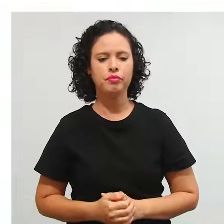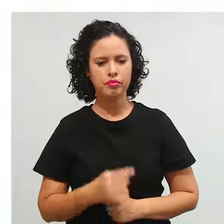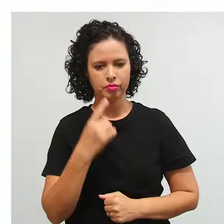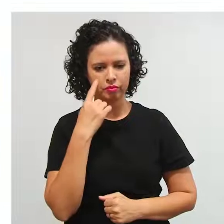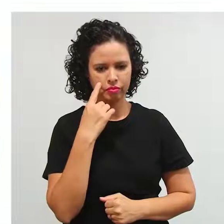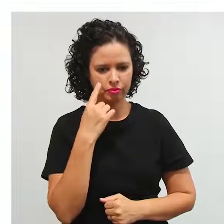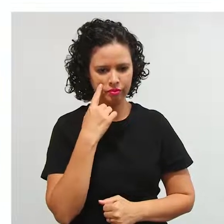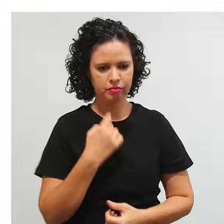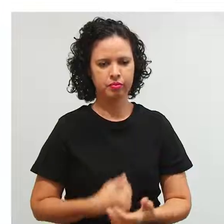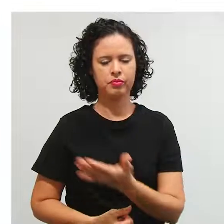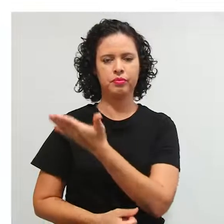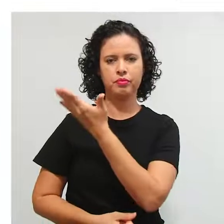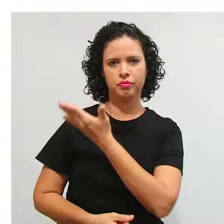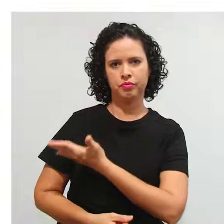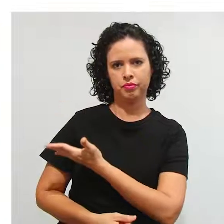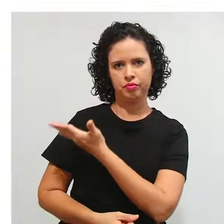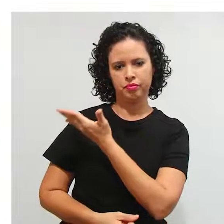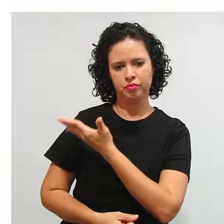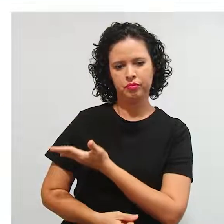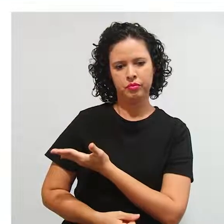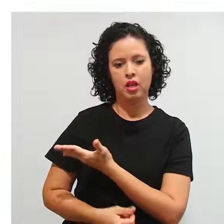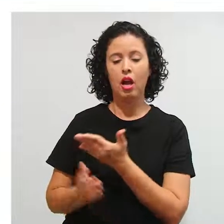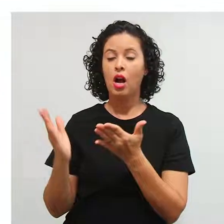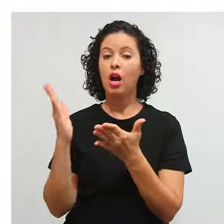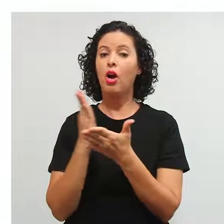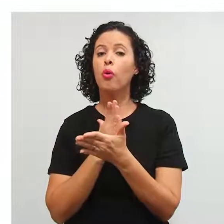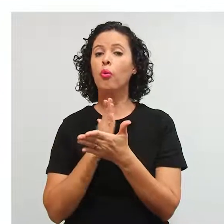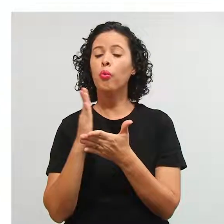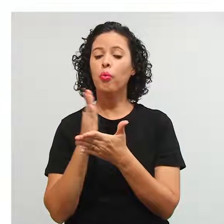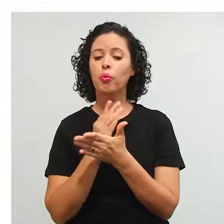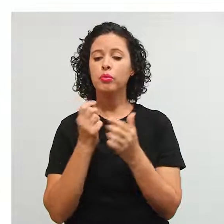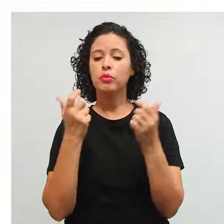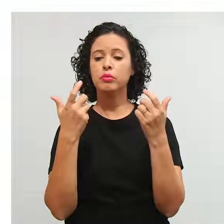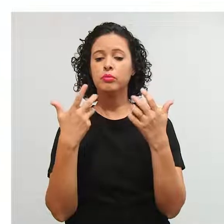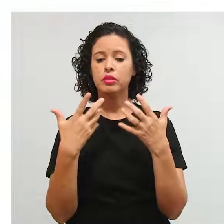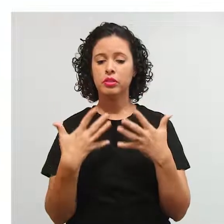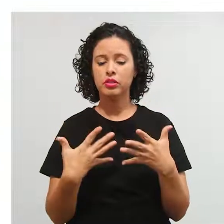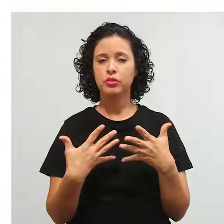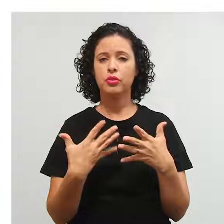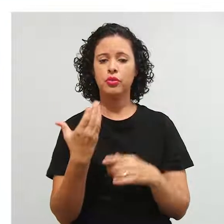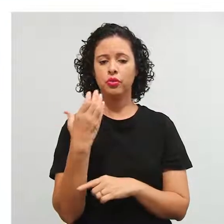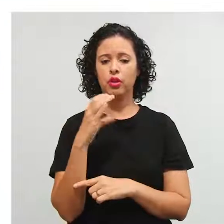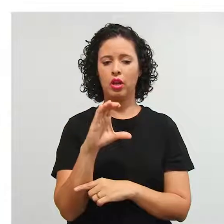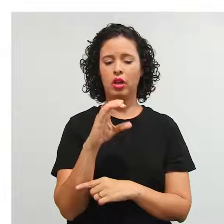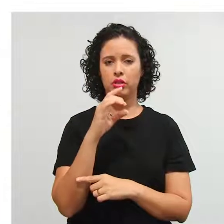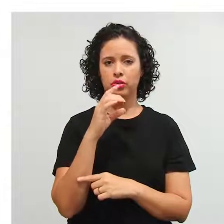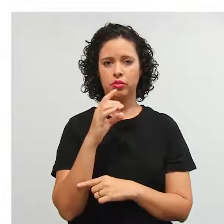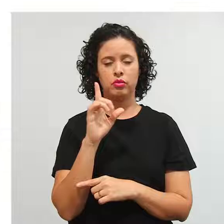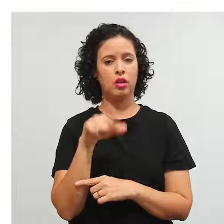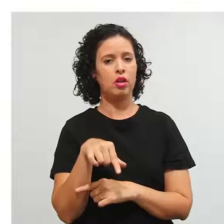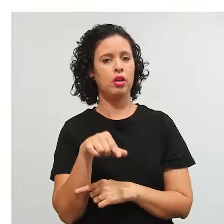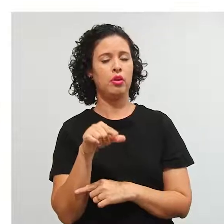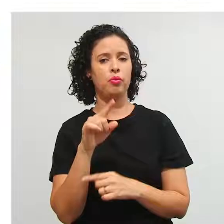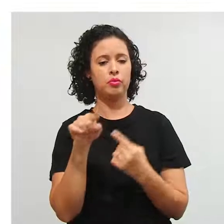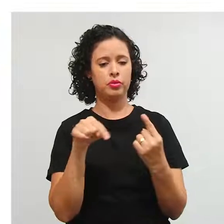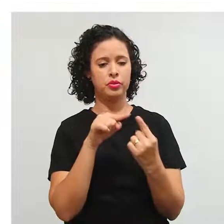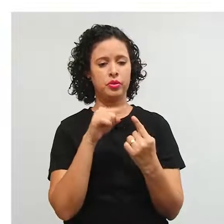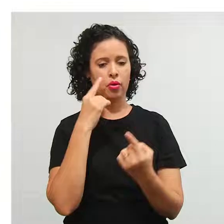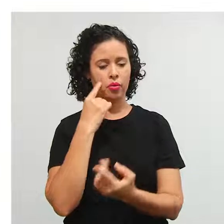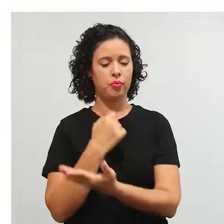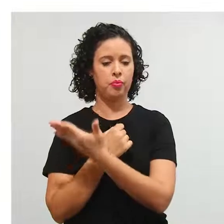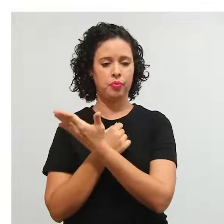agora vamos para algumas explicações sobre esses créditos. Então, a finalidade, então nós temos aqui